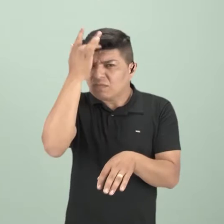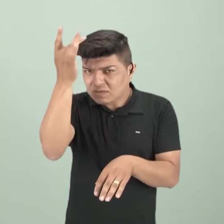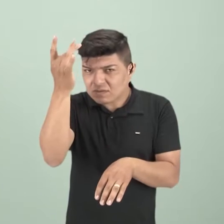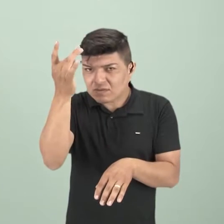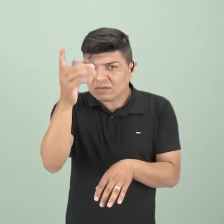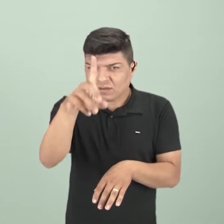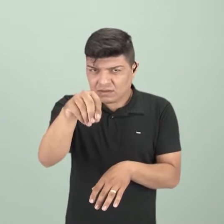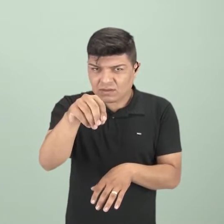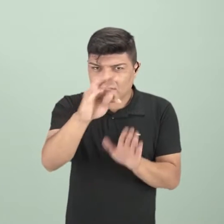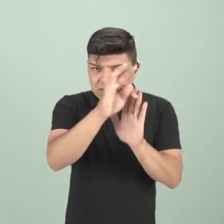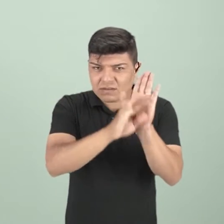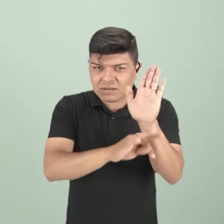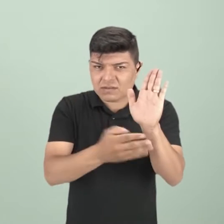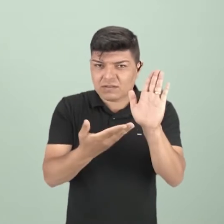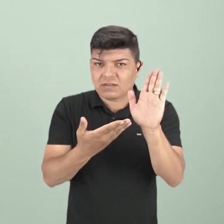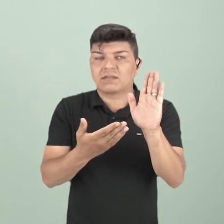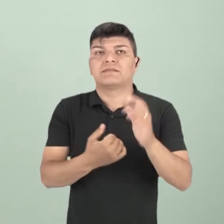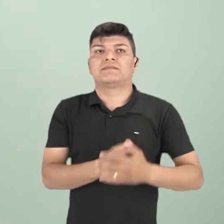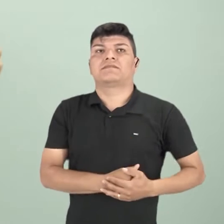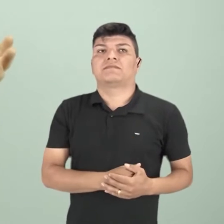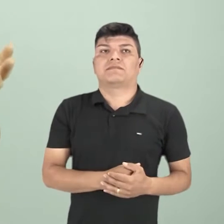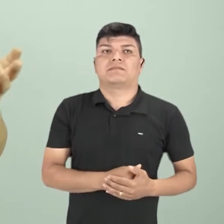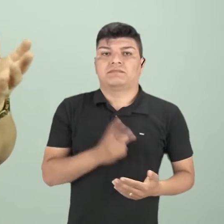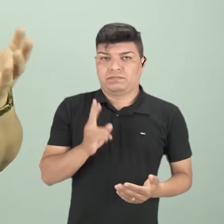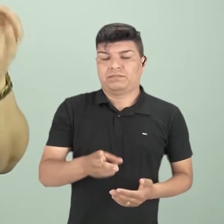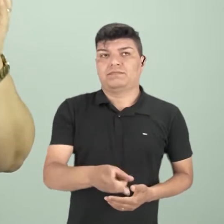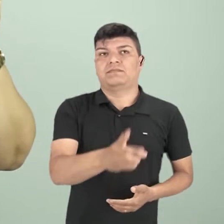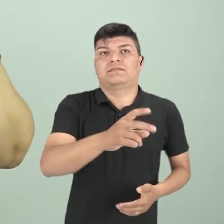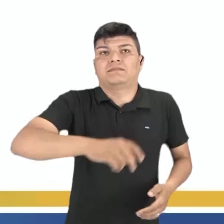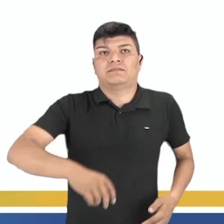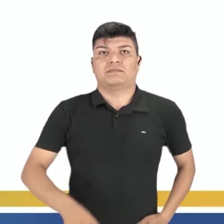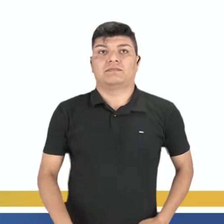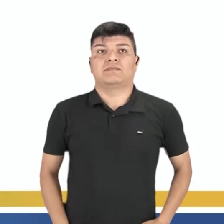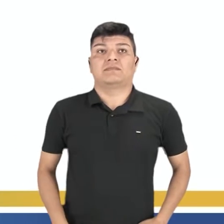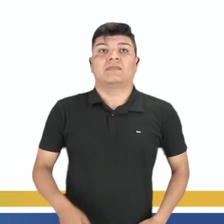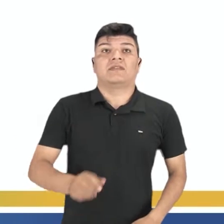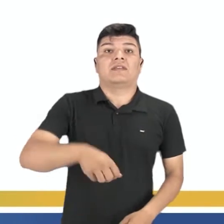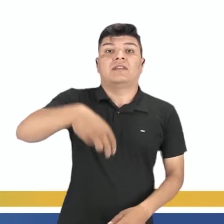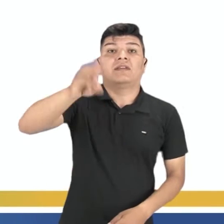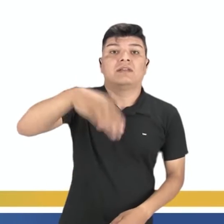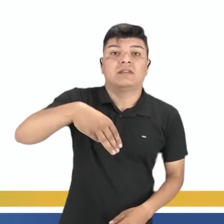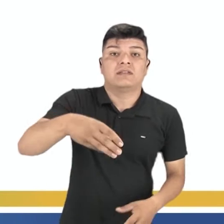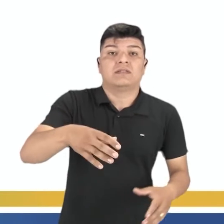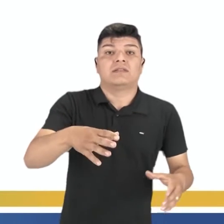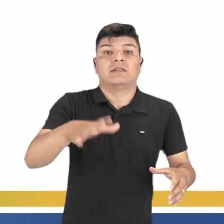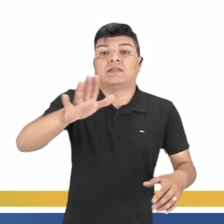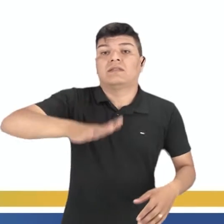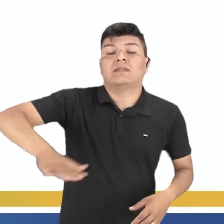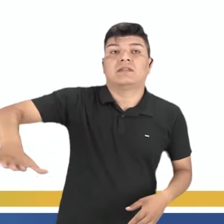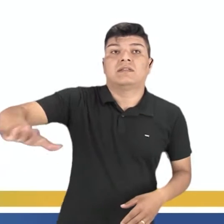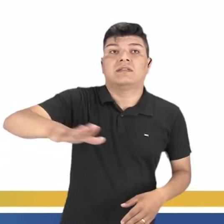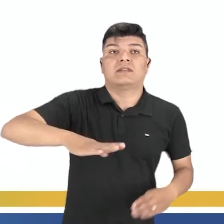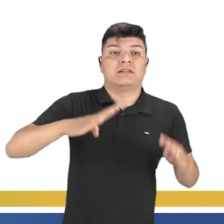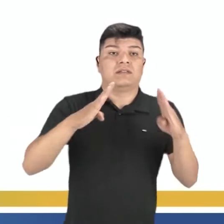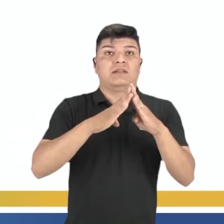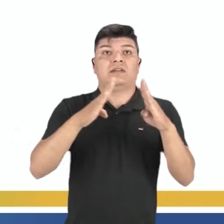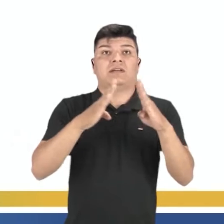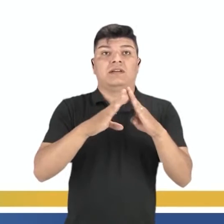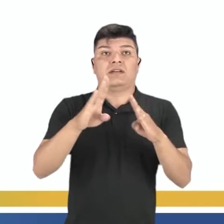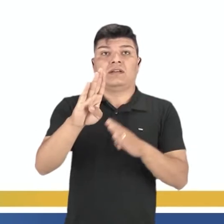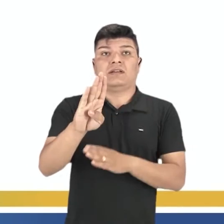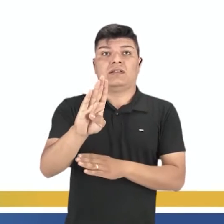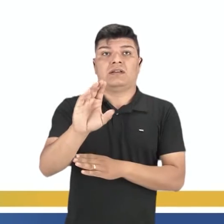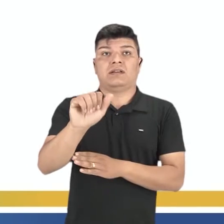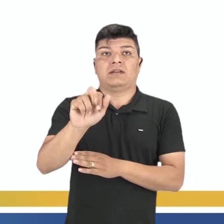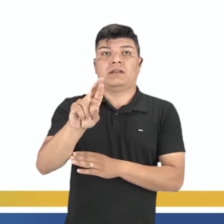não é? Com esse texto? Então, continuemos. Qual era o espaço? A casa da baronesa e,